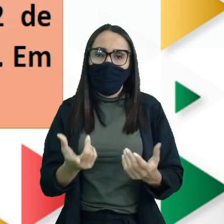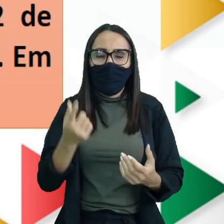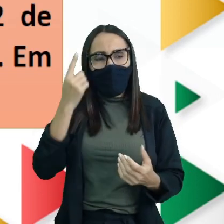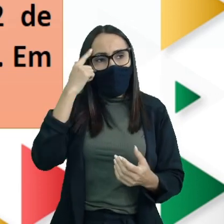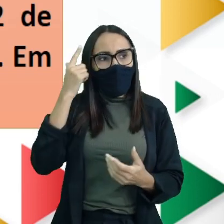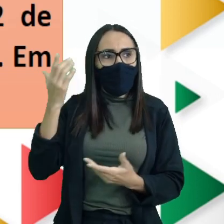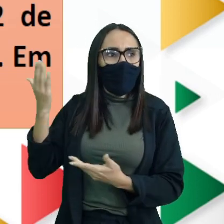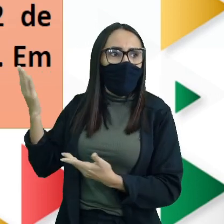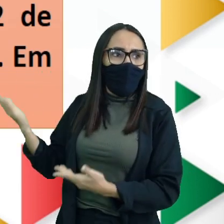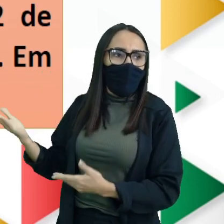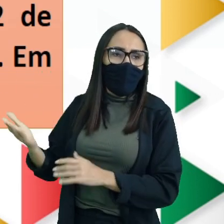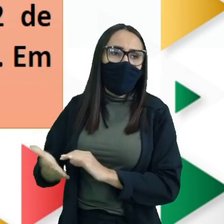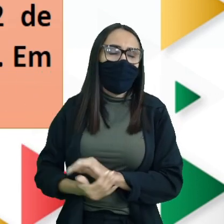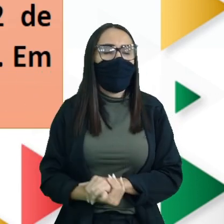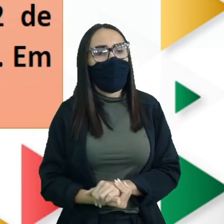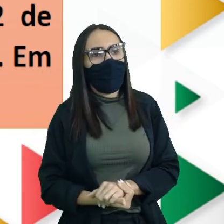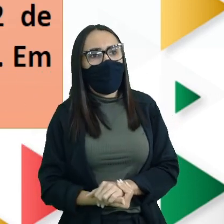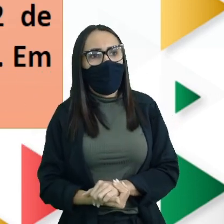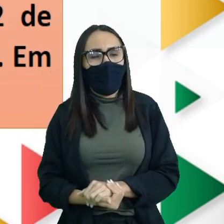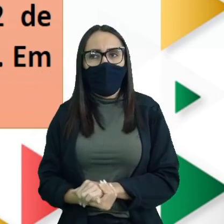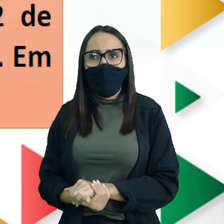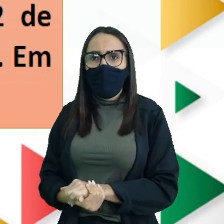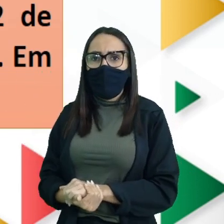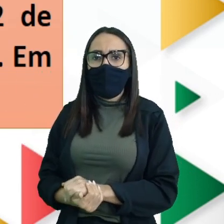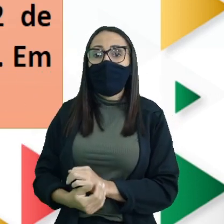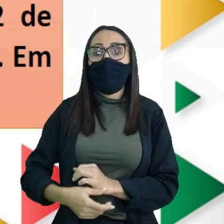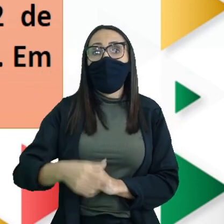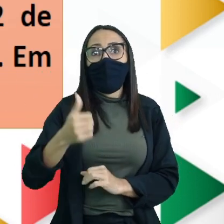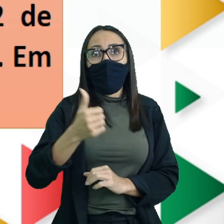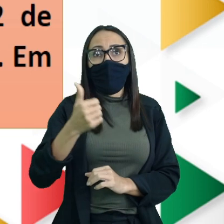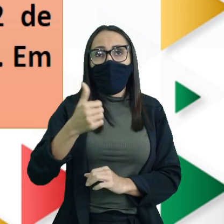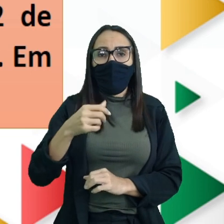aí, né. A primeira delas foi em